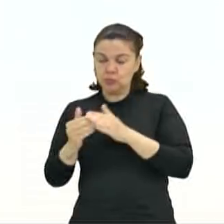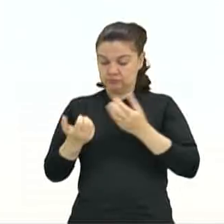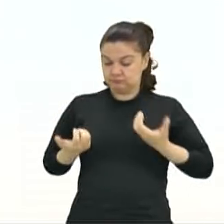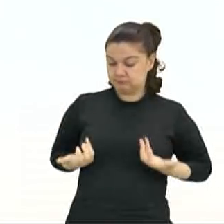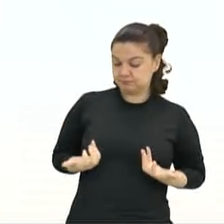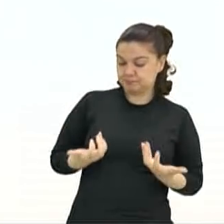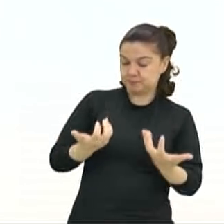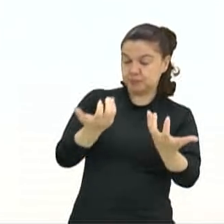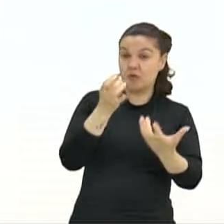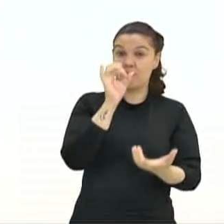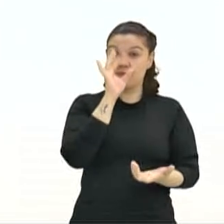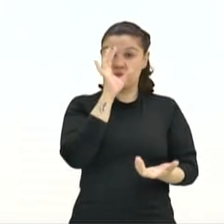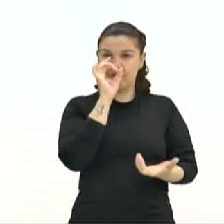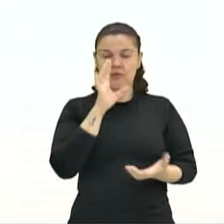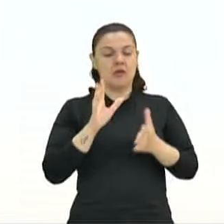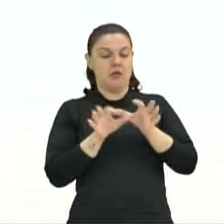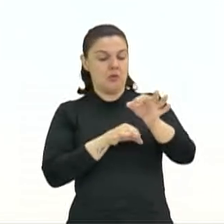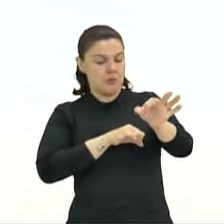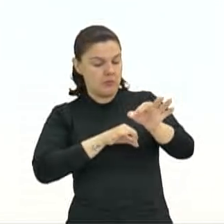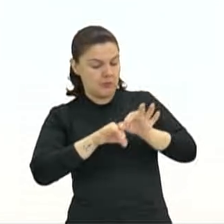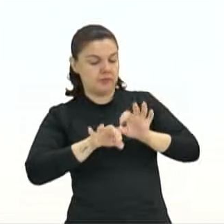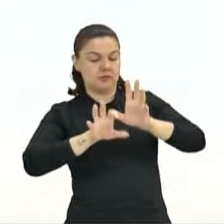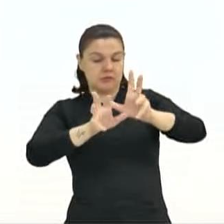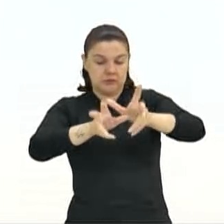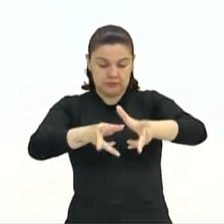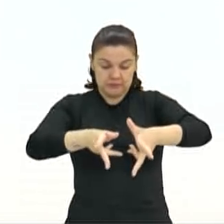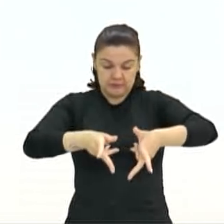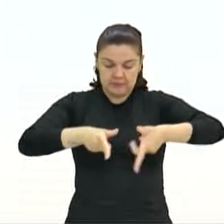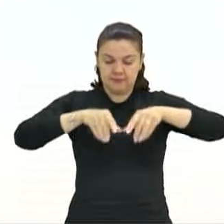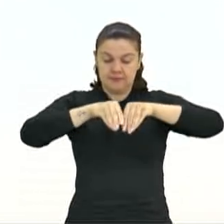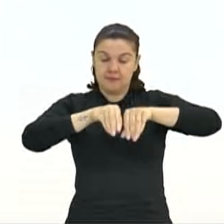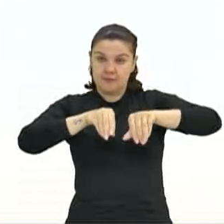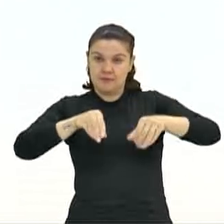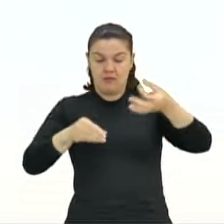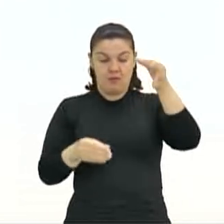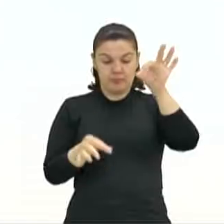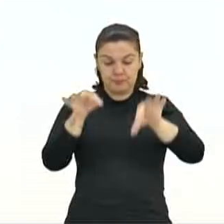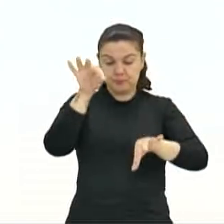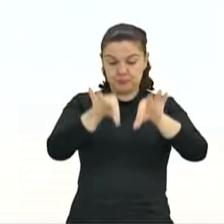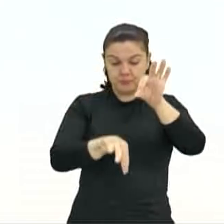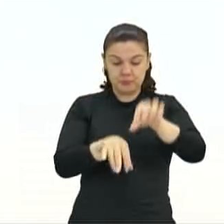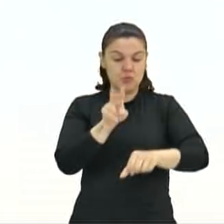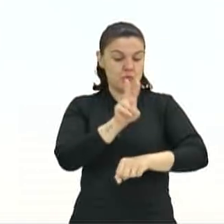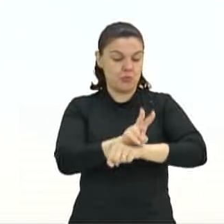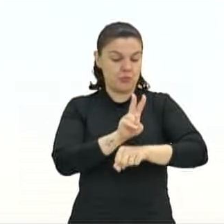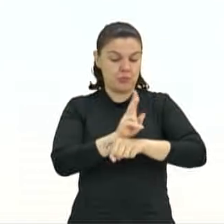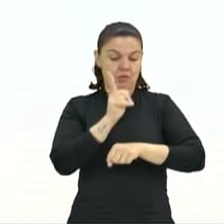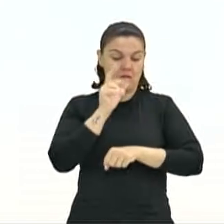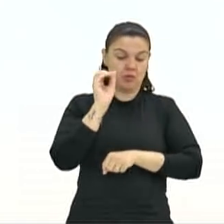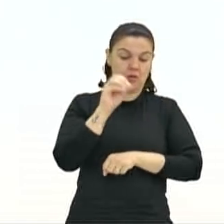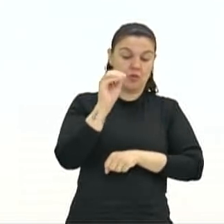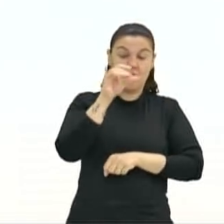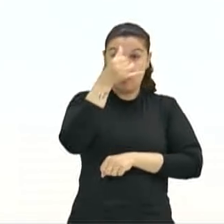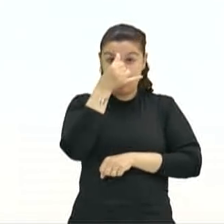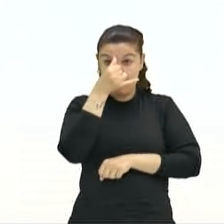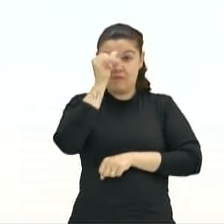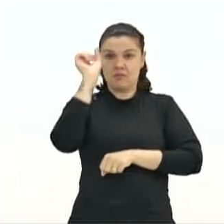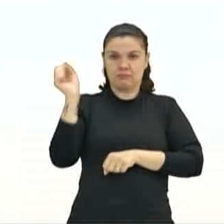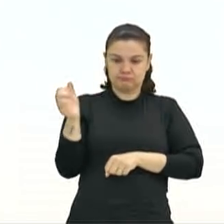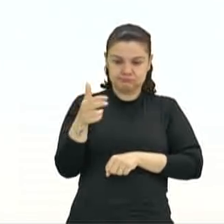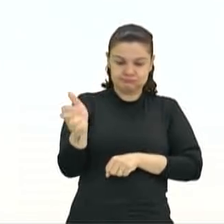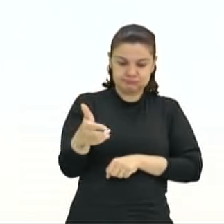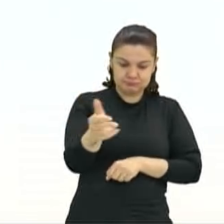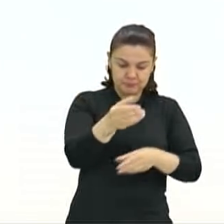plantação, desde o preparo da terra, do solo, o plantio, os cuidados com as pragas até